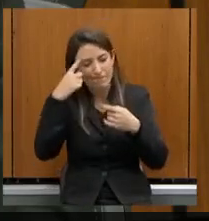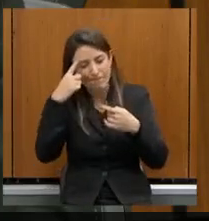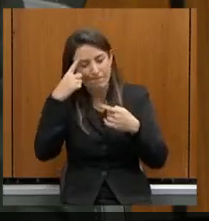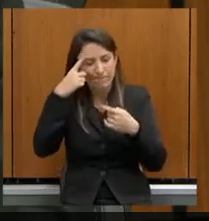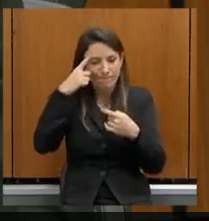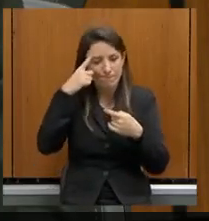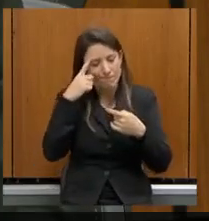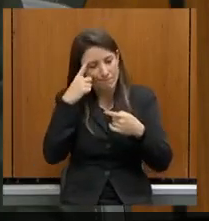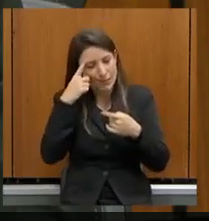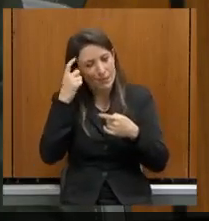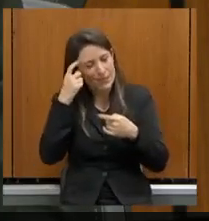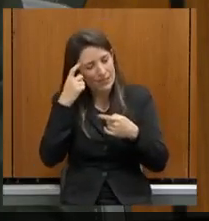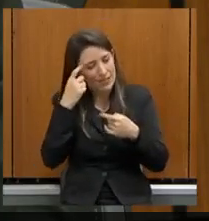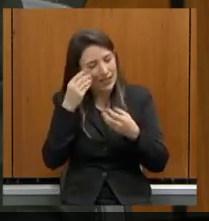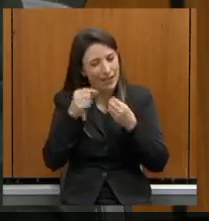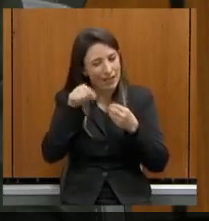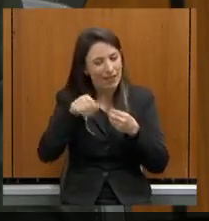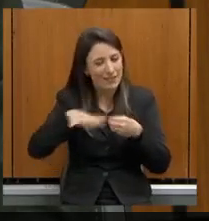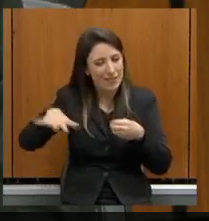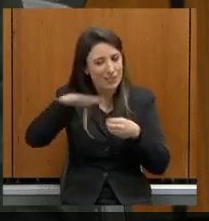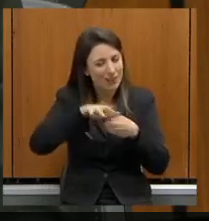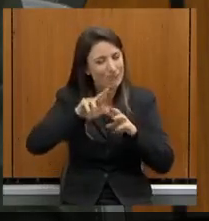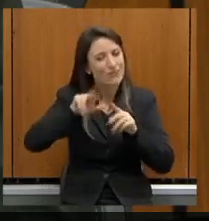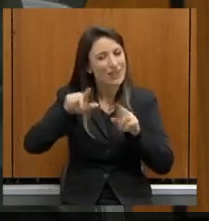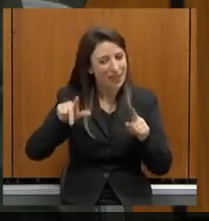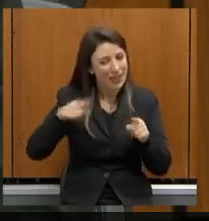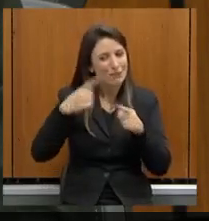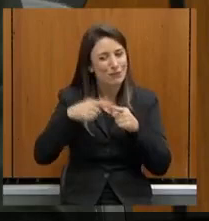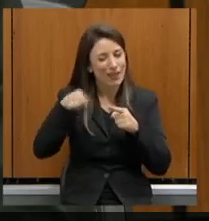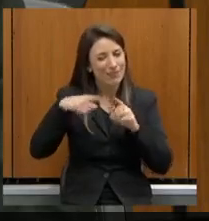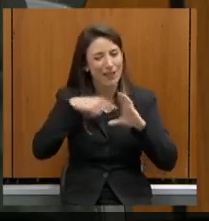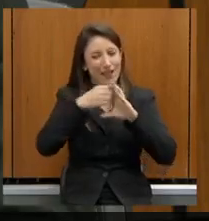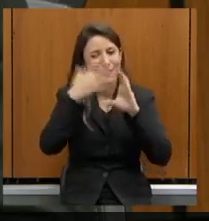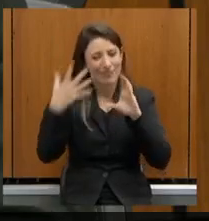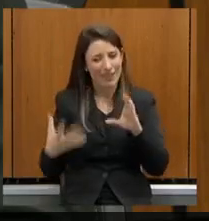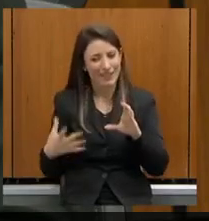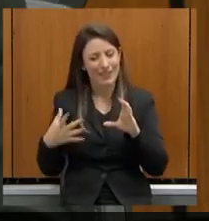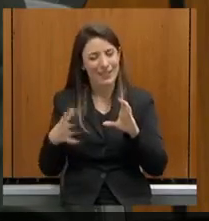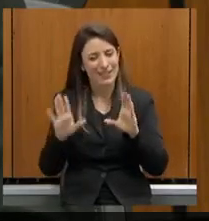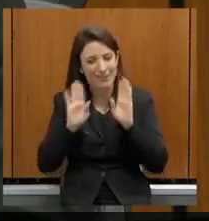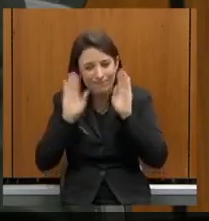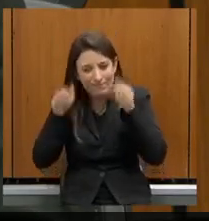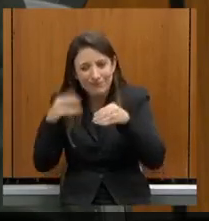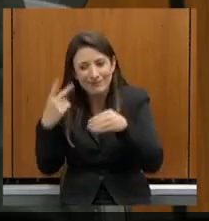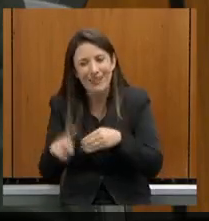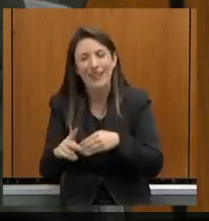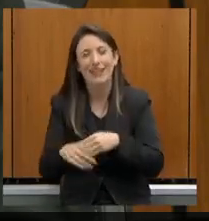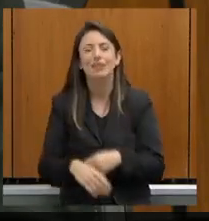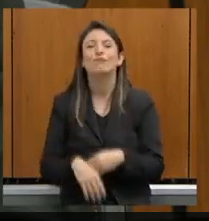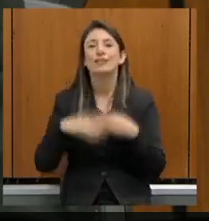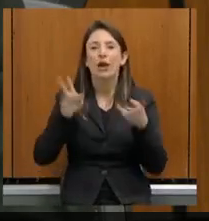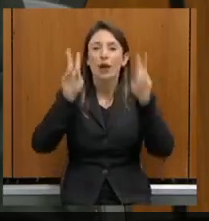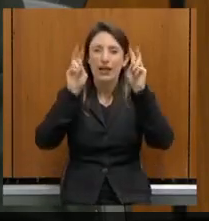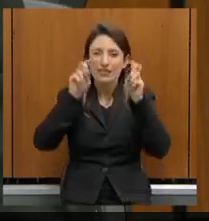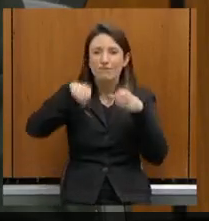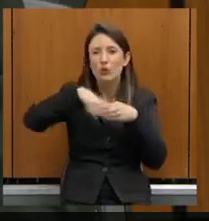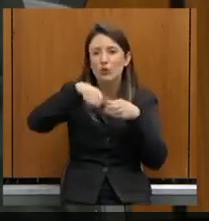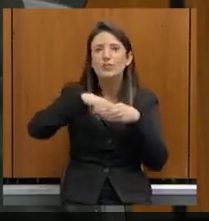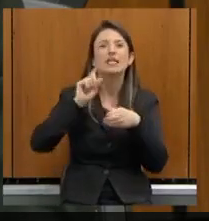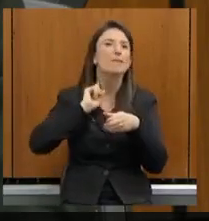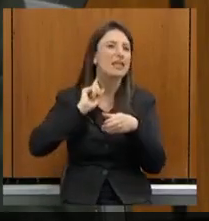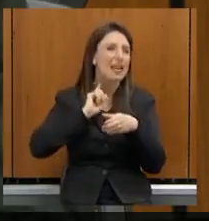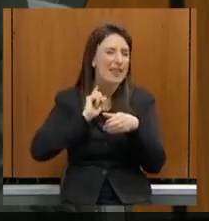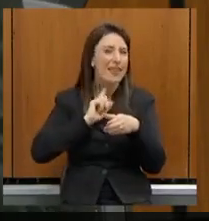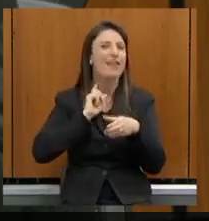no Jequitinhonha com as particularidades que ele tem e a cozinha mineira ela vai